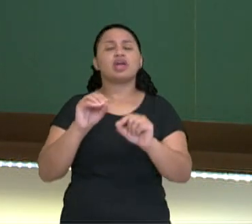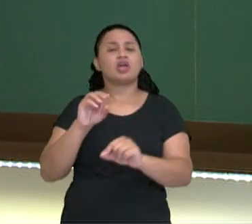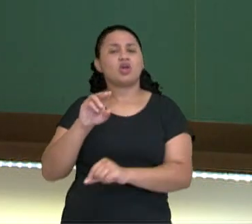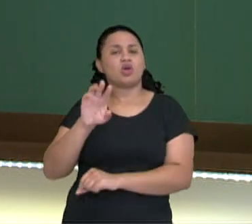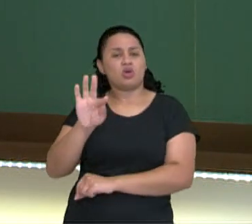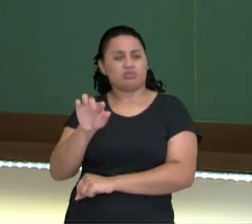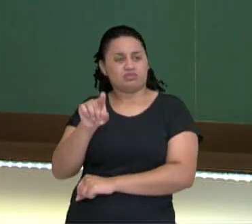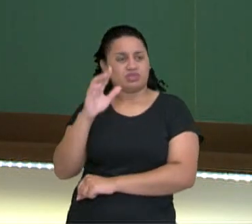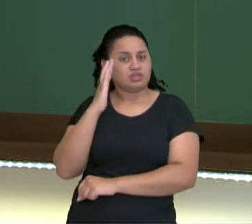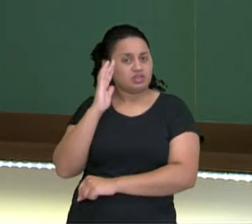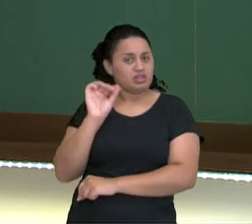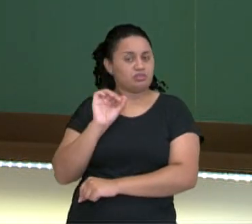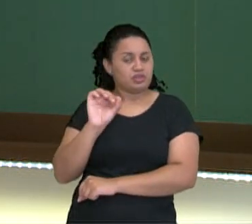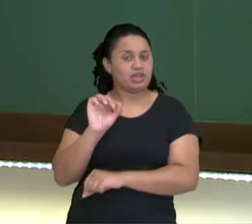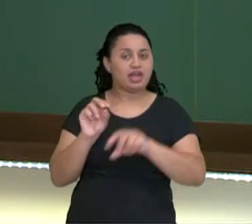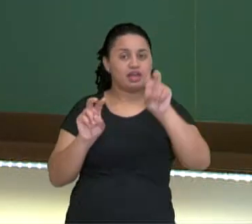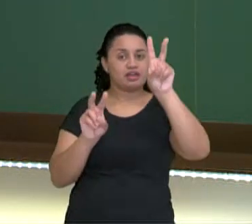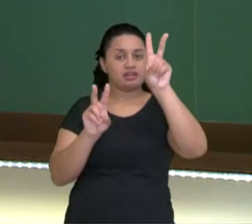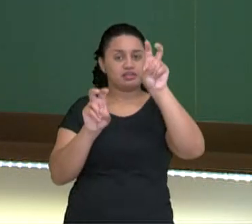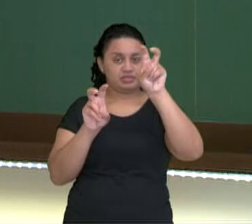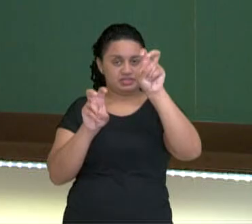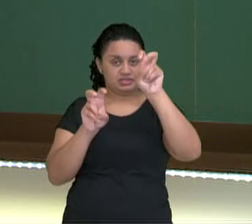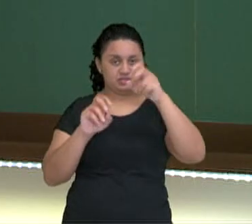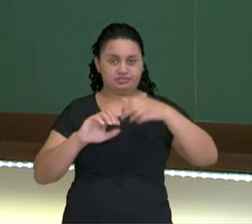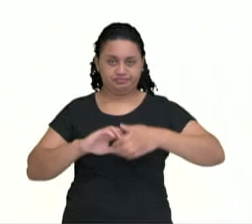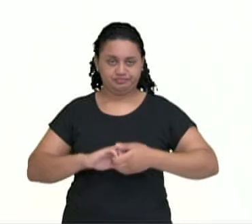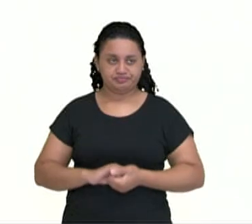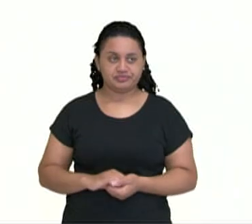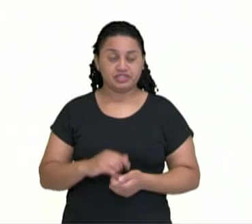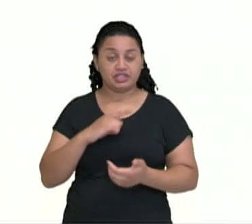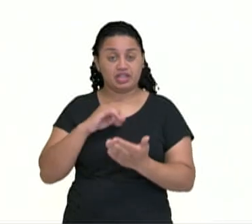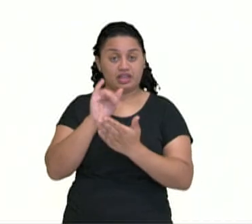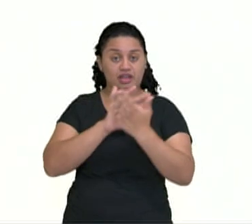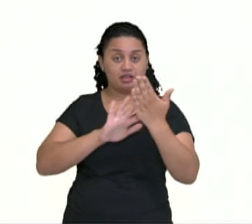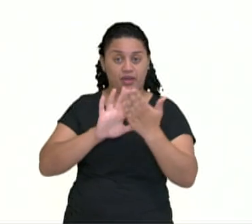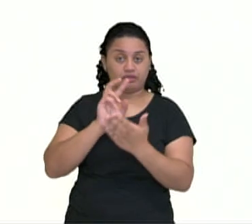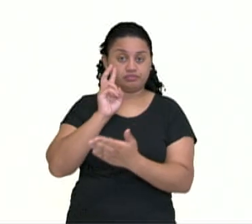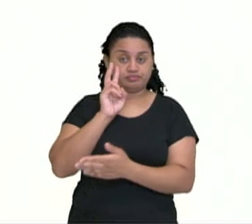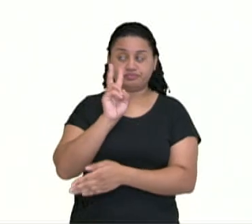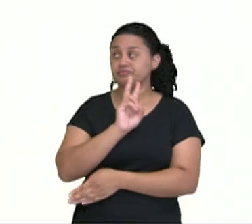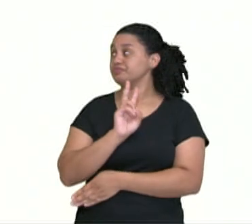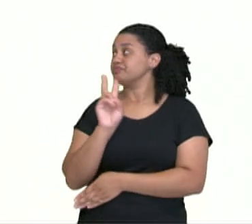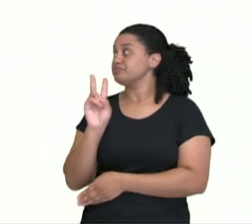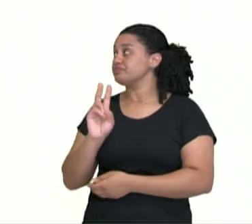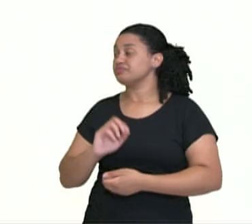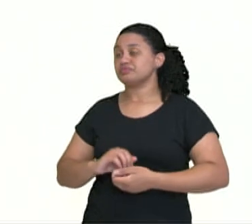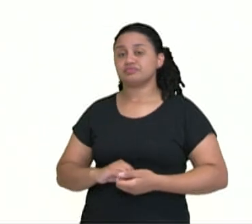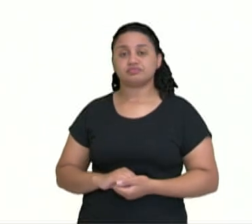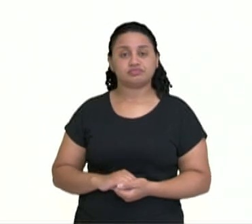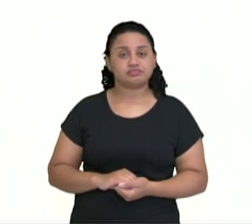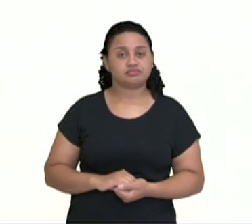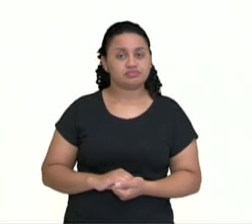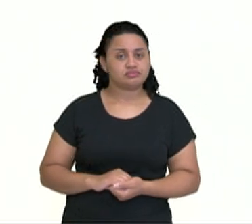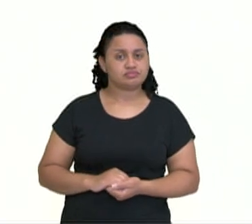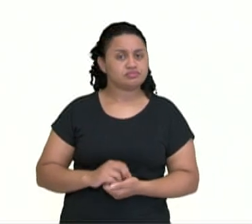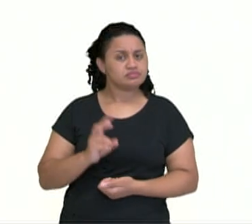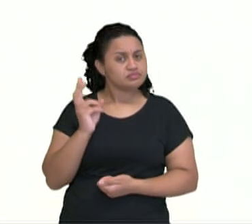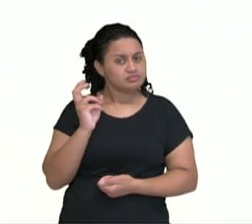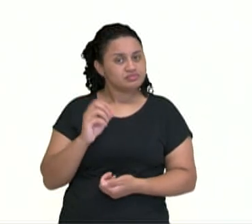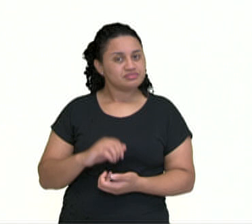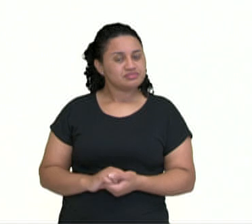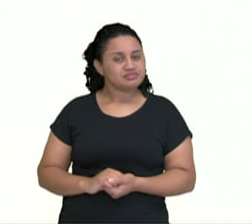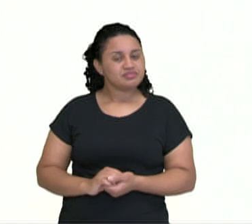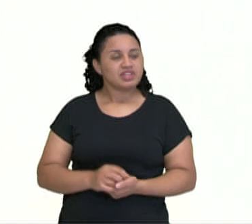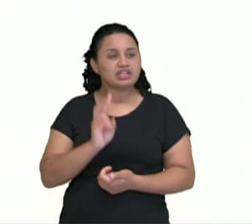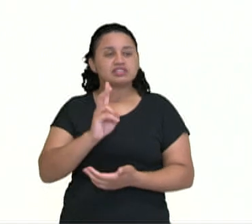quote? Uma citação. Nós temos a imagem, que é muito importante, todo texto que vocês forem ler em inglês, vocês precisam